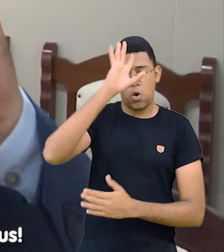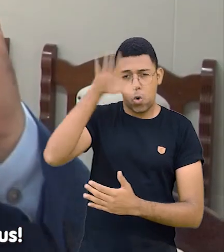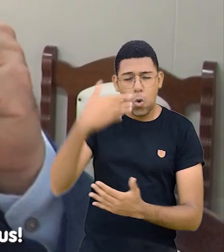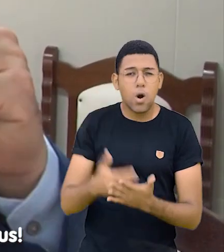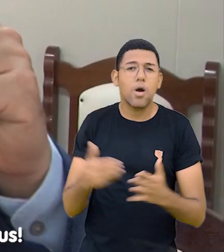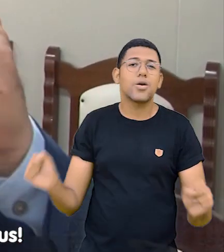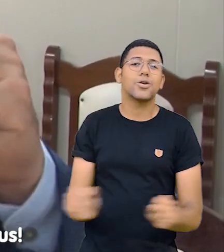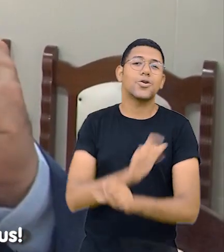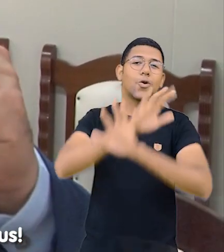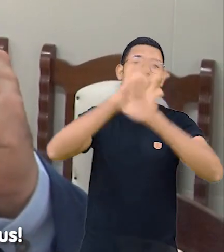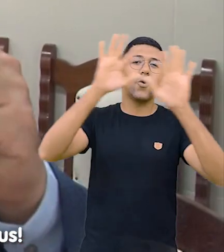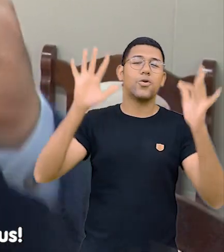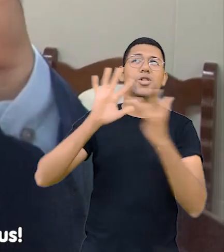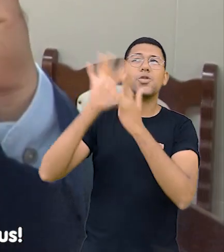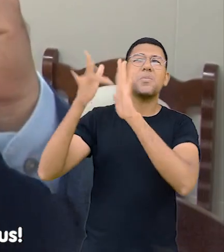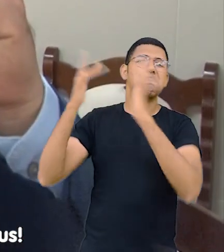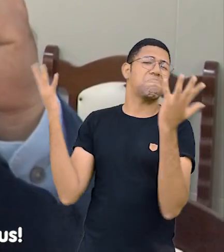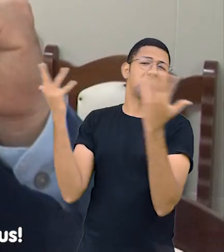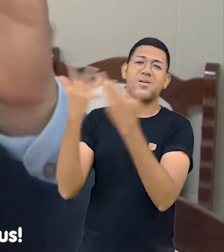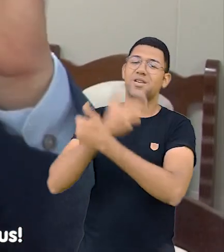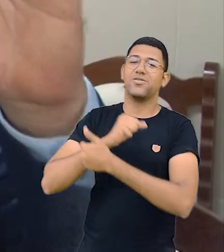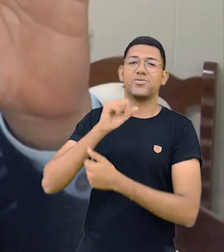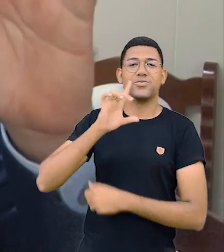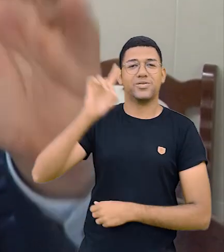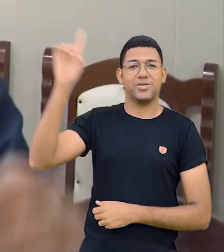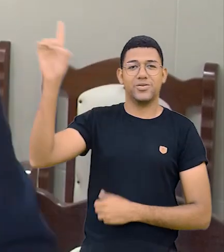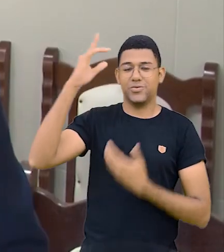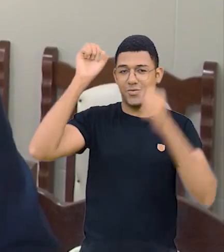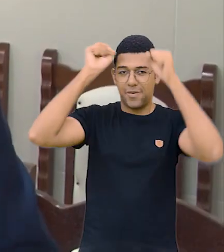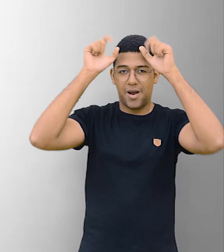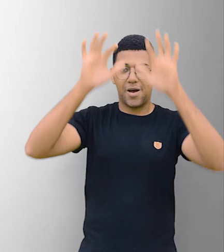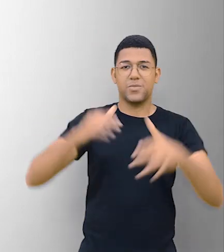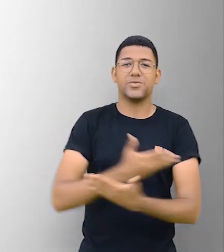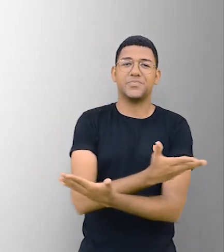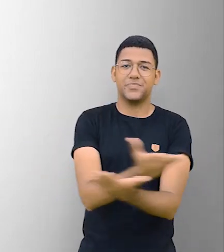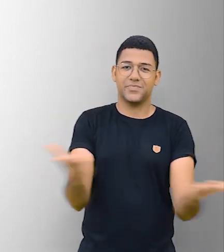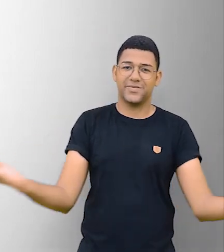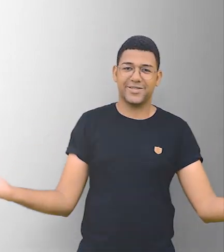seja para o nome maravilhoso de Jesus. Deus abençoe a todos.